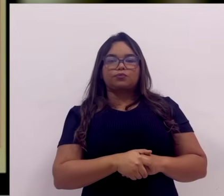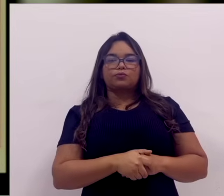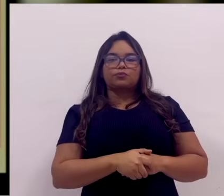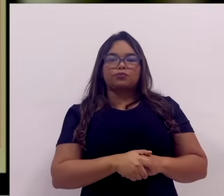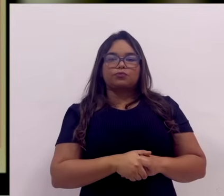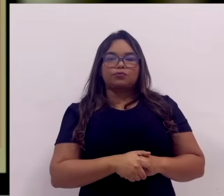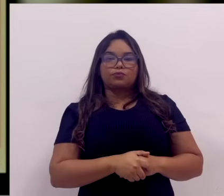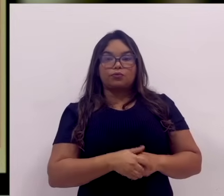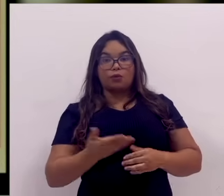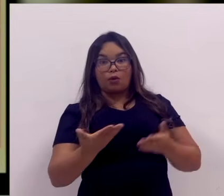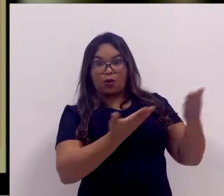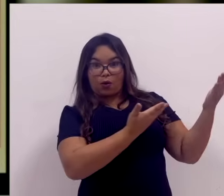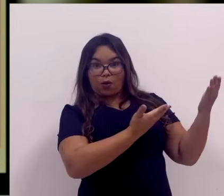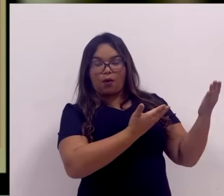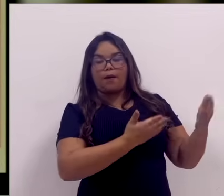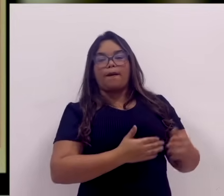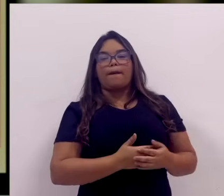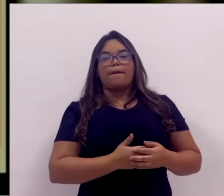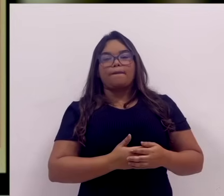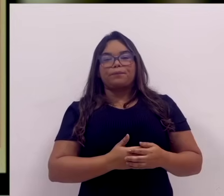Aqui estão os banheiros públicos.